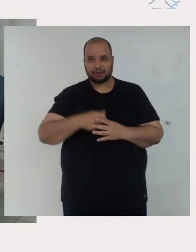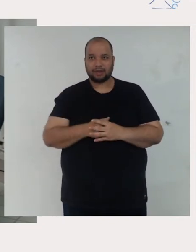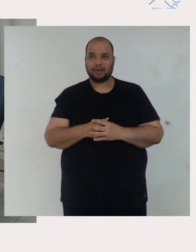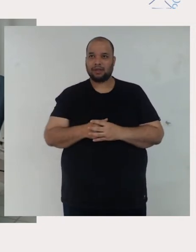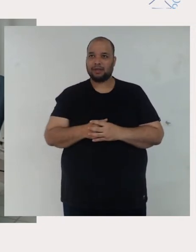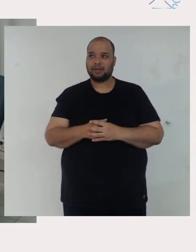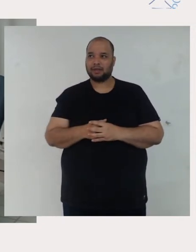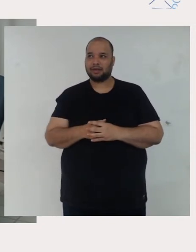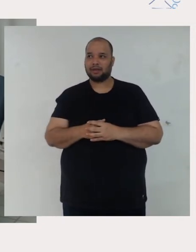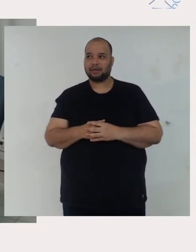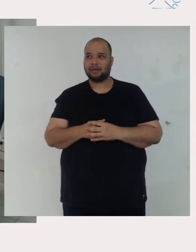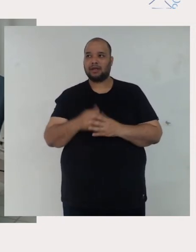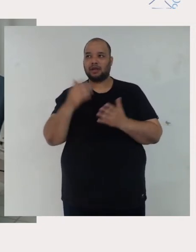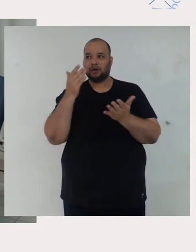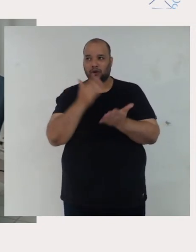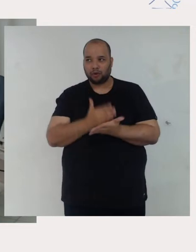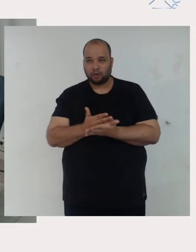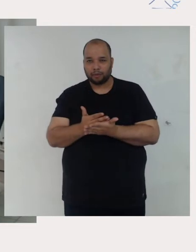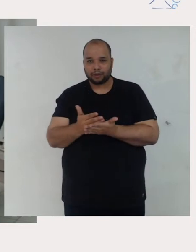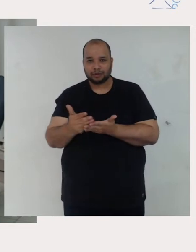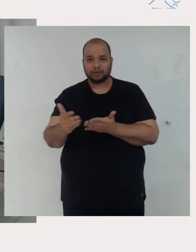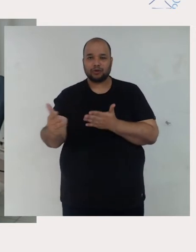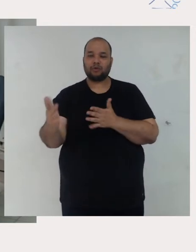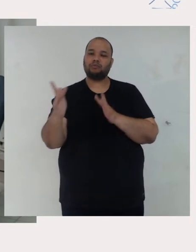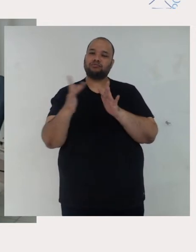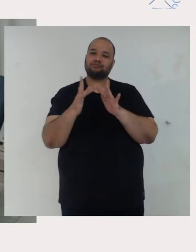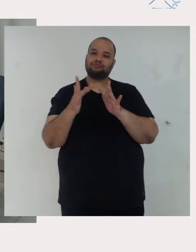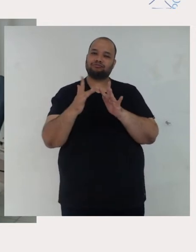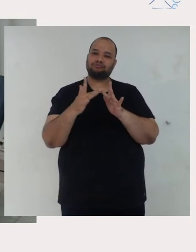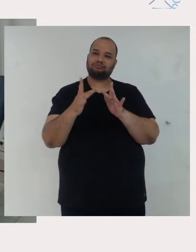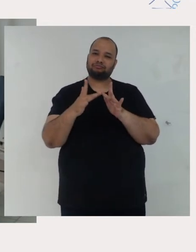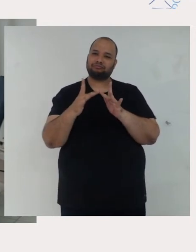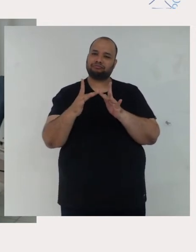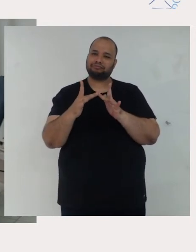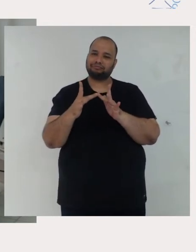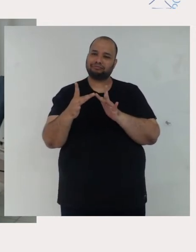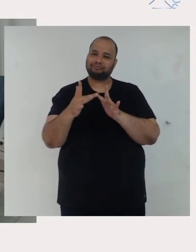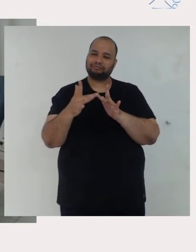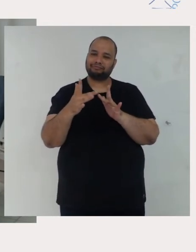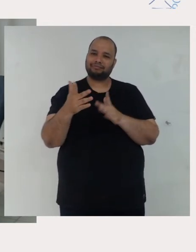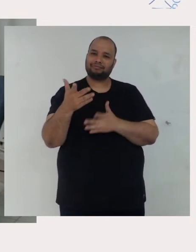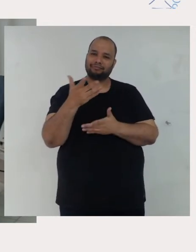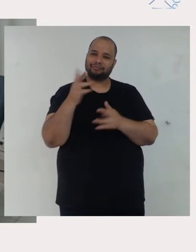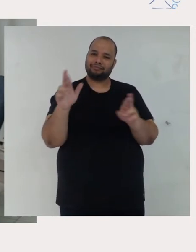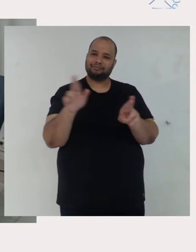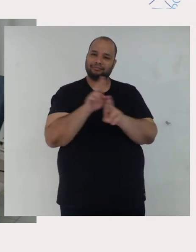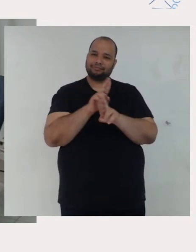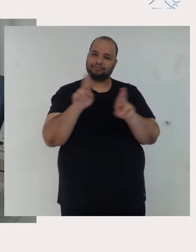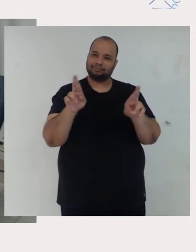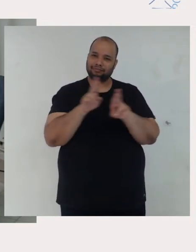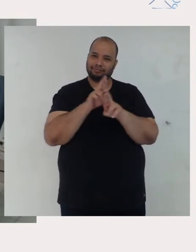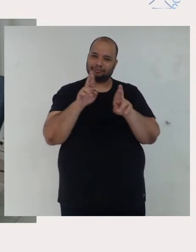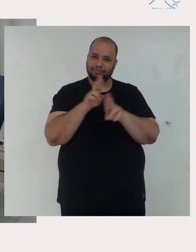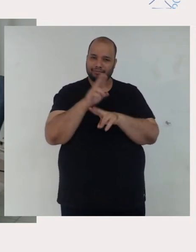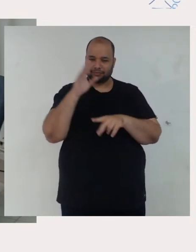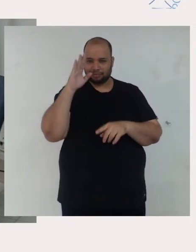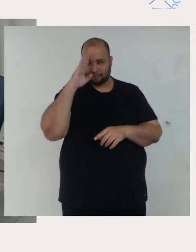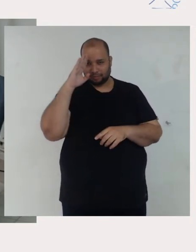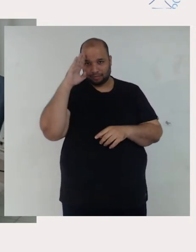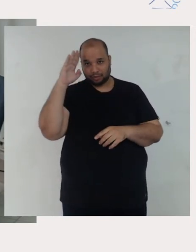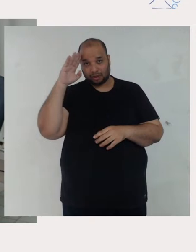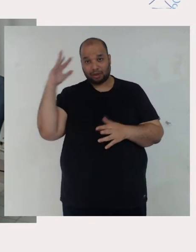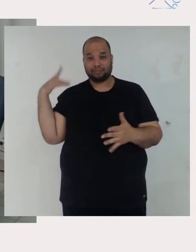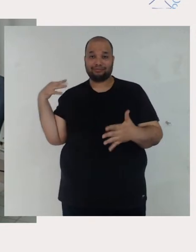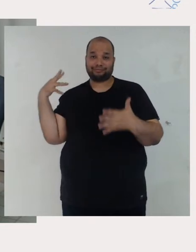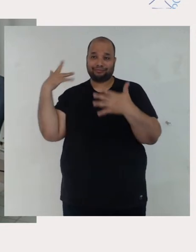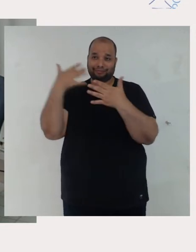E iniciou, nesse momento, uma profícua relação acadêmica que dura até